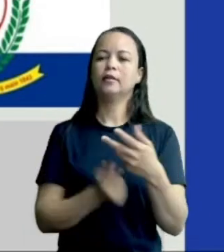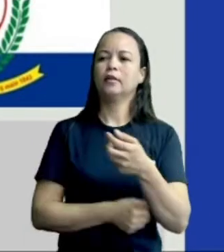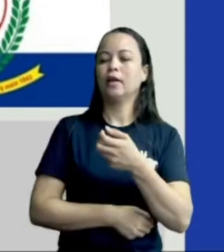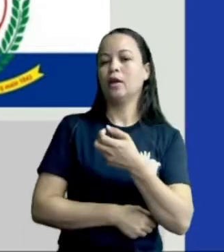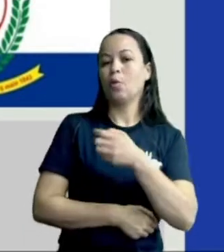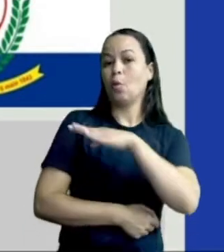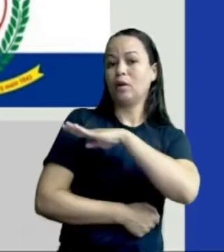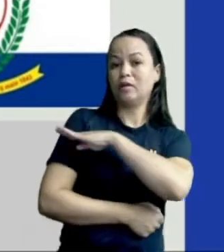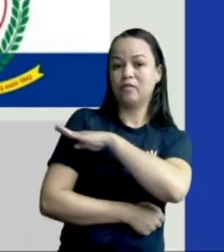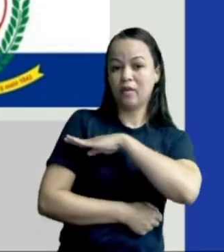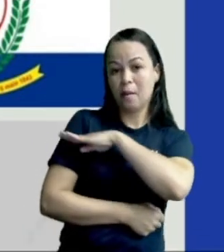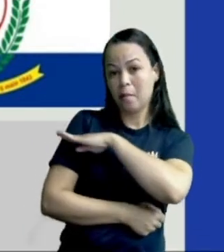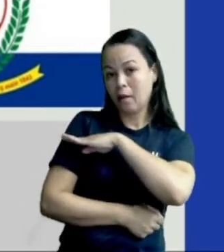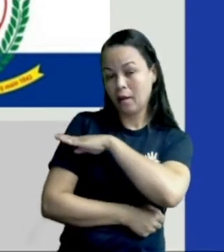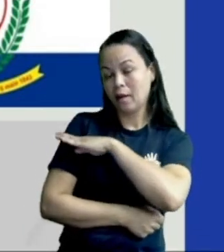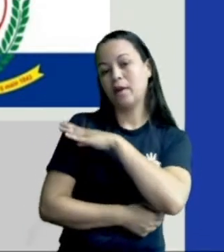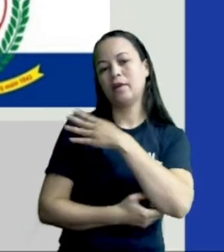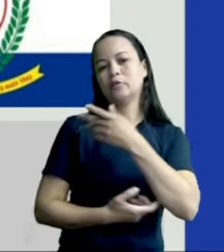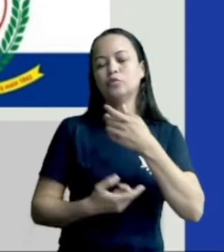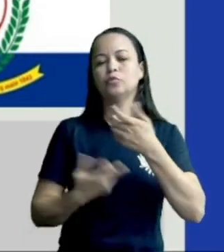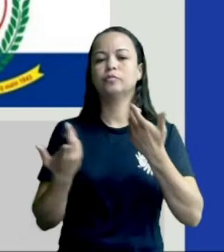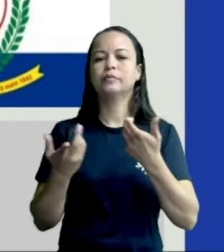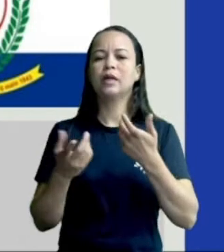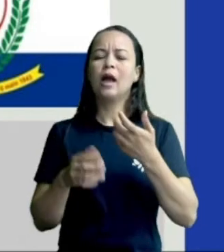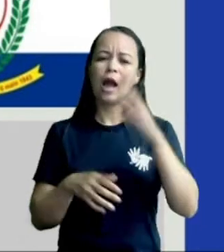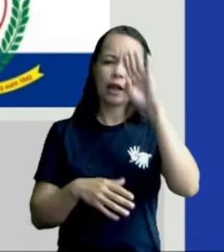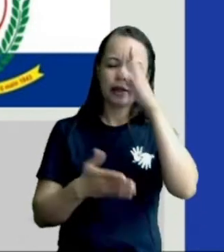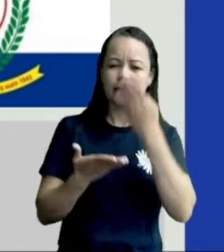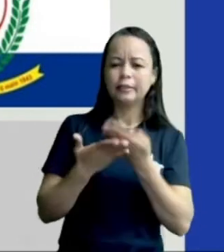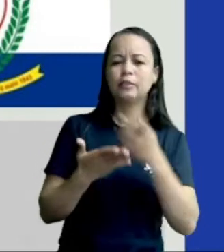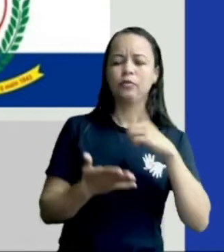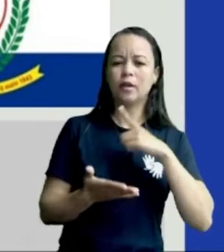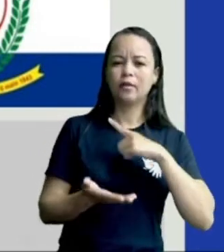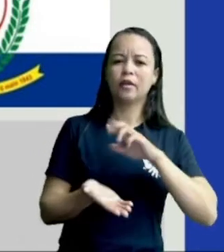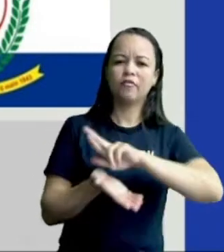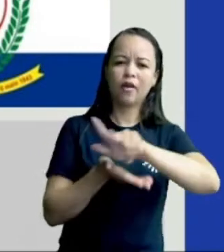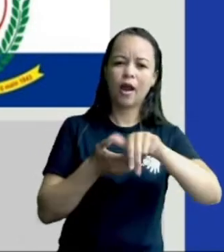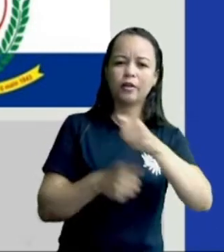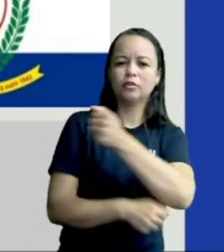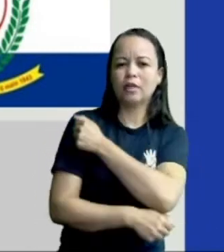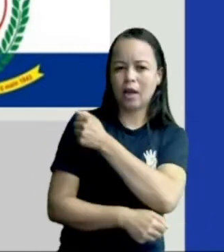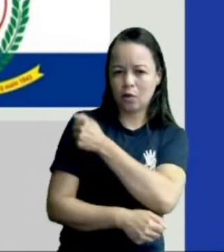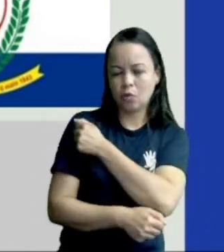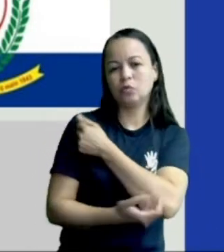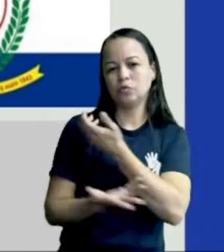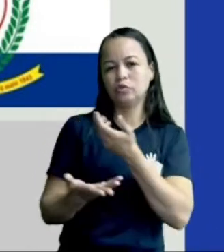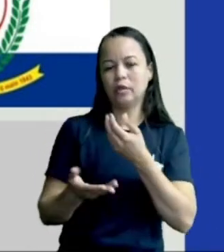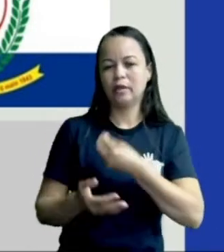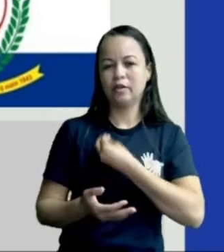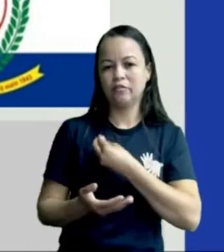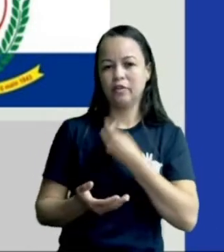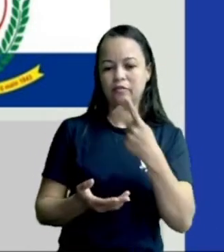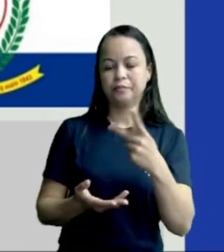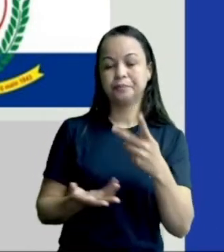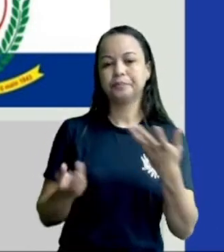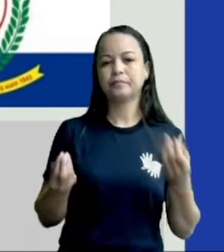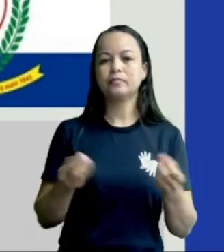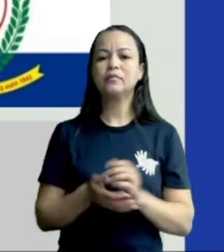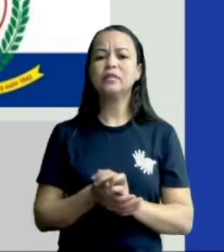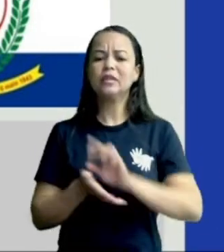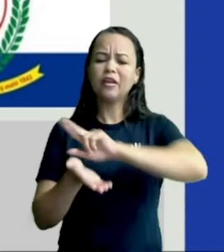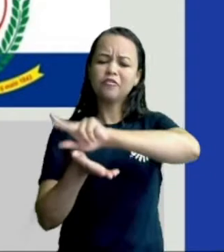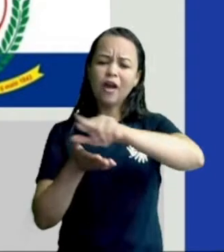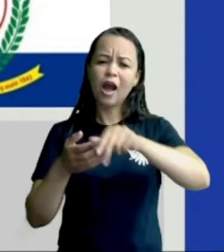alunos que moram nesses bairros. Livramento, Bela Vista, Alto José Leal,